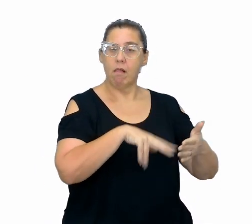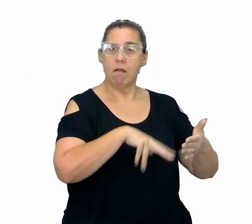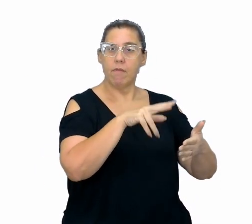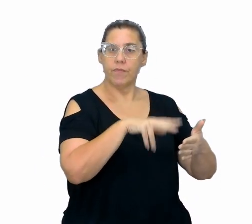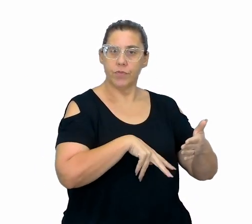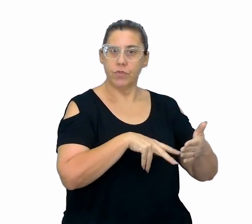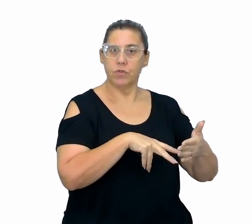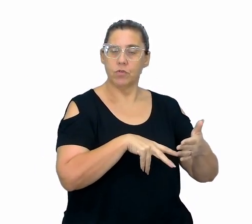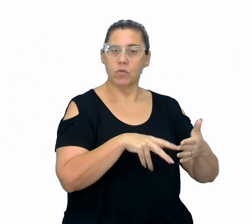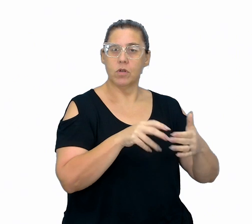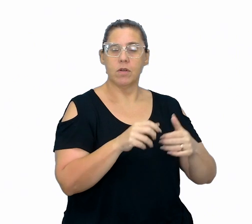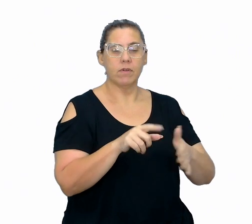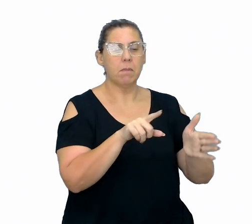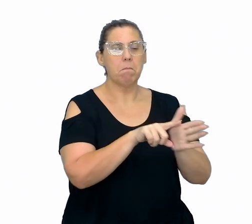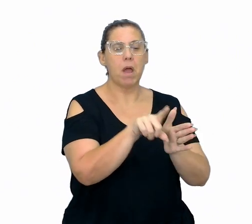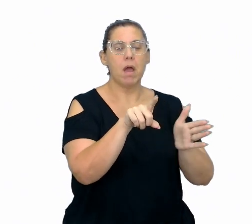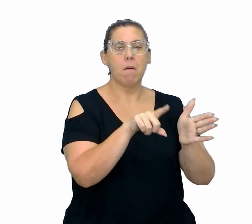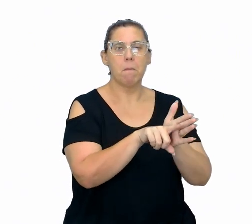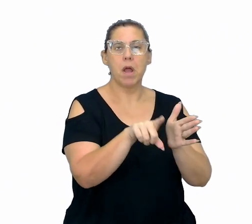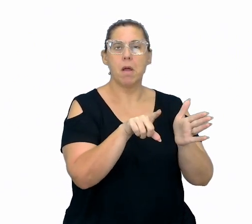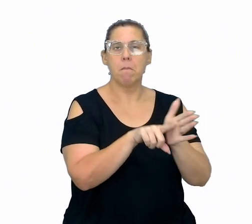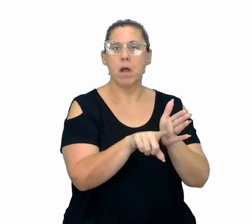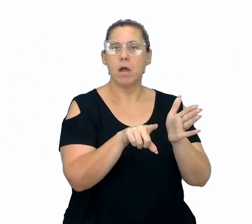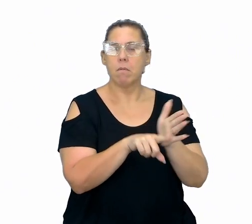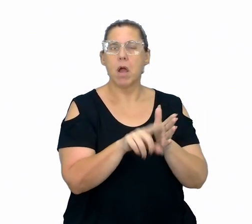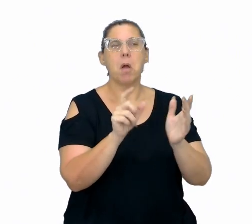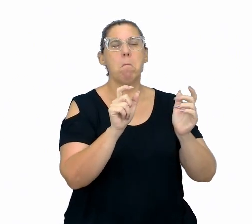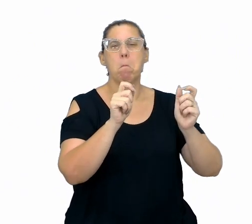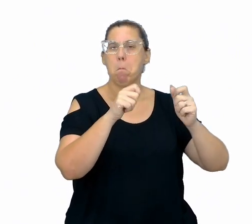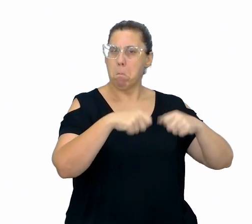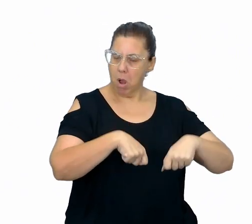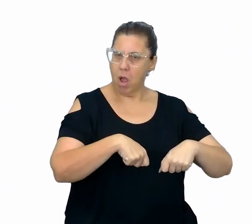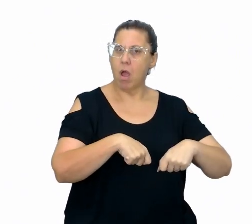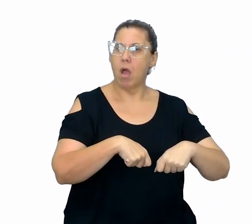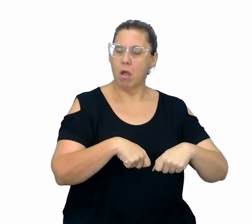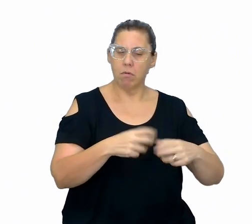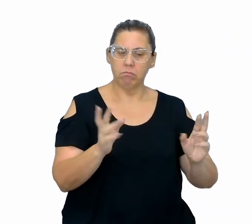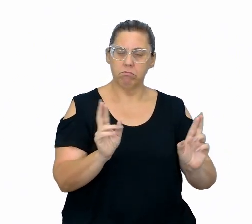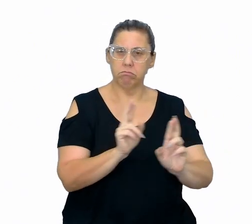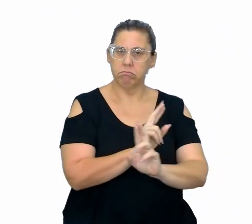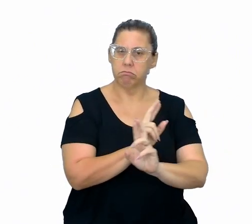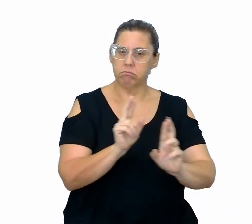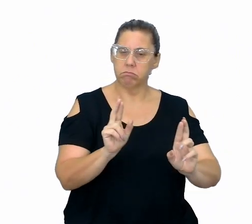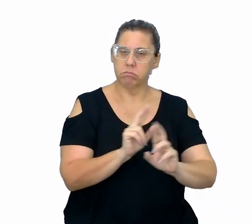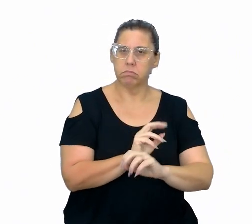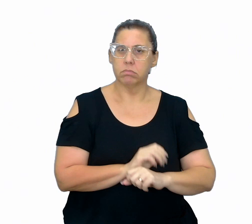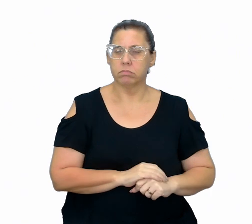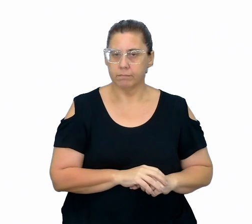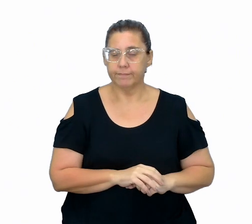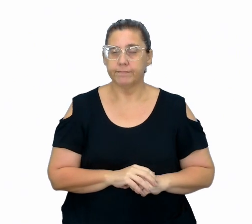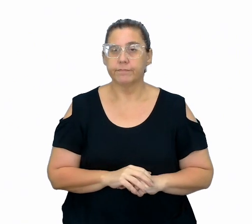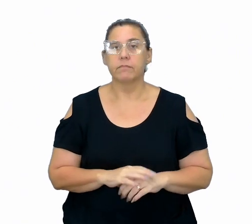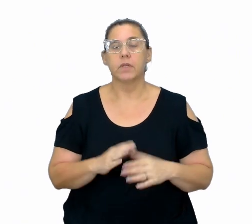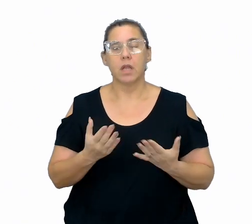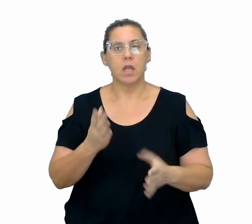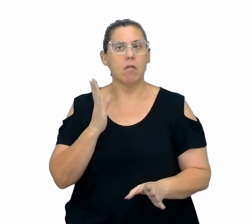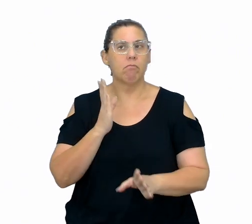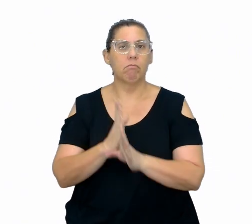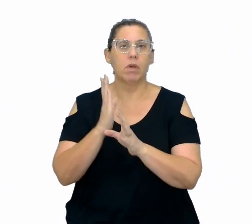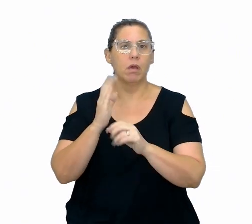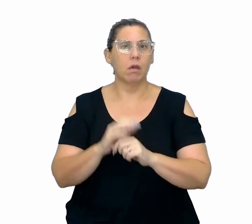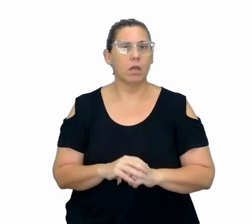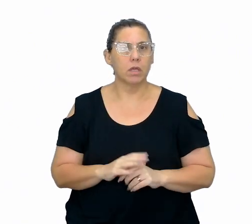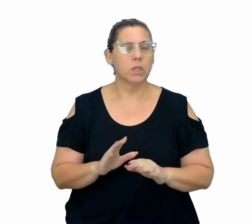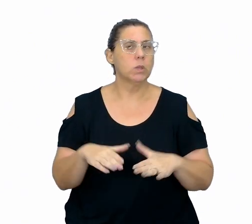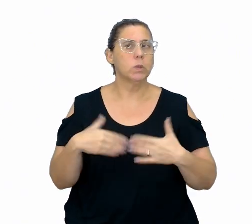e vai fazendo perguntas que possibilitem aos estudantes fazerem as relações ou inferências e descobrir